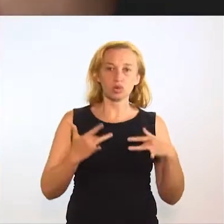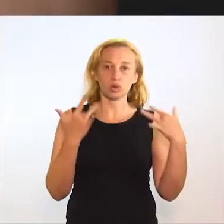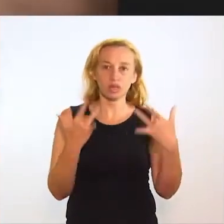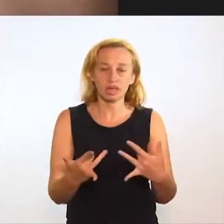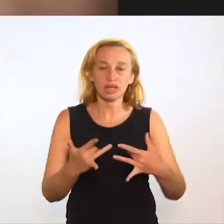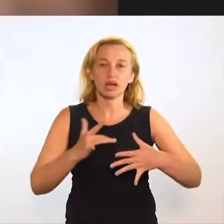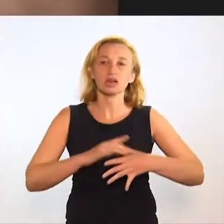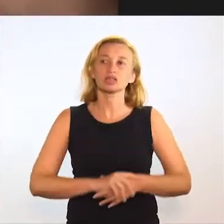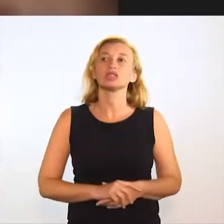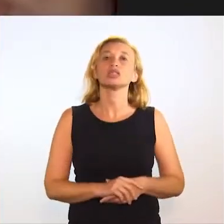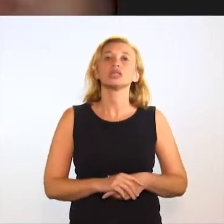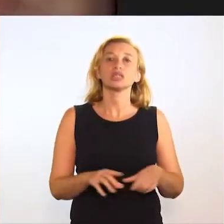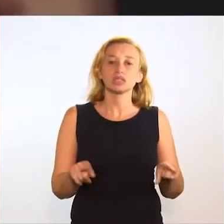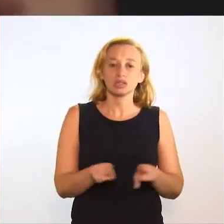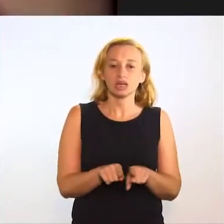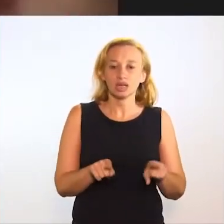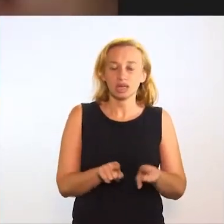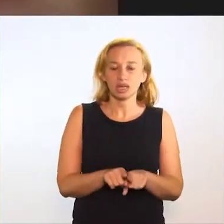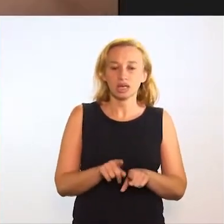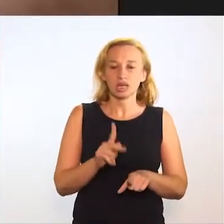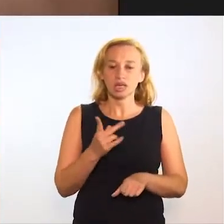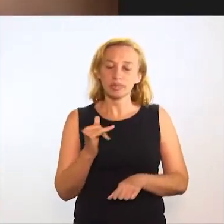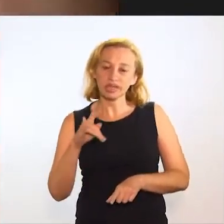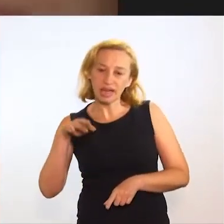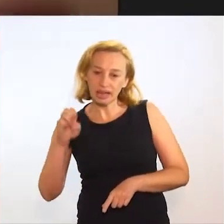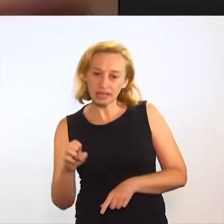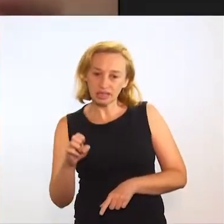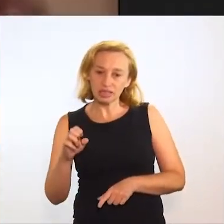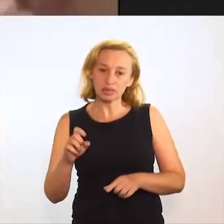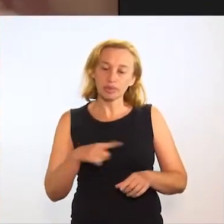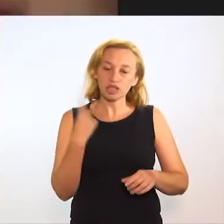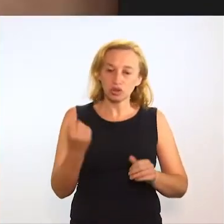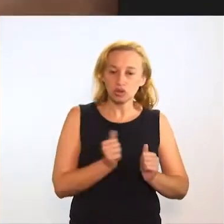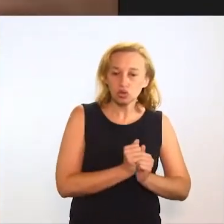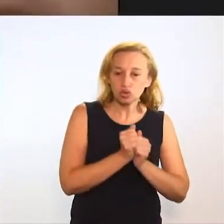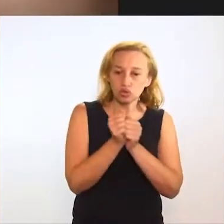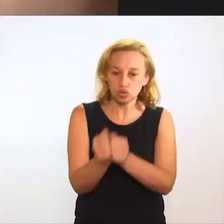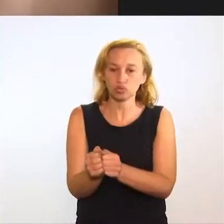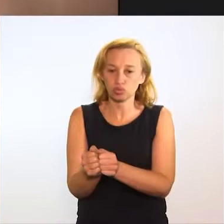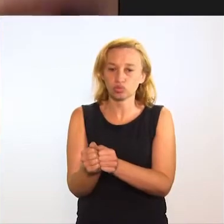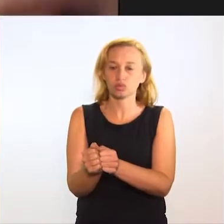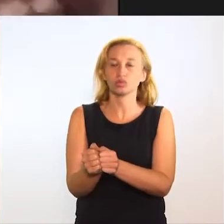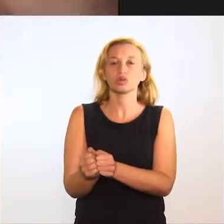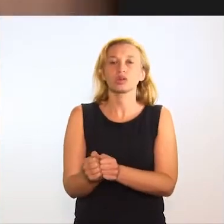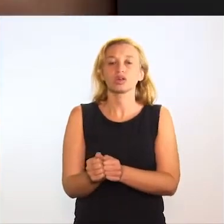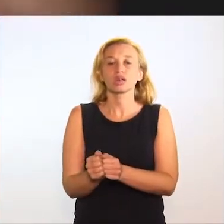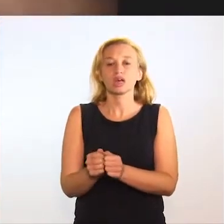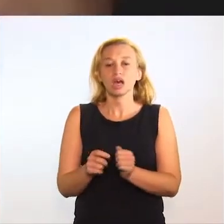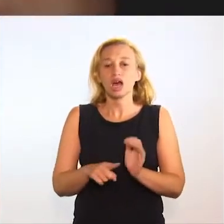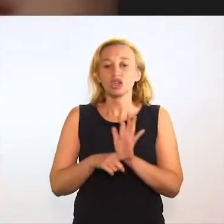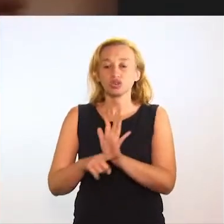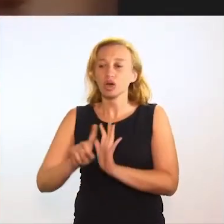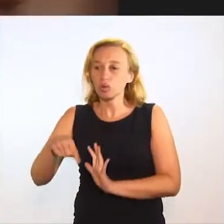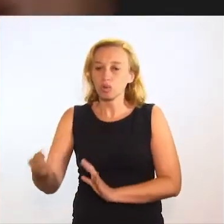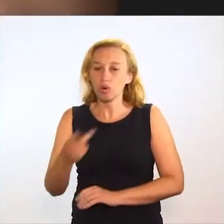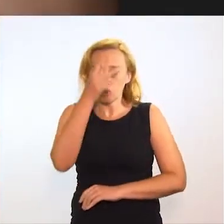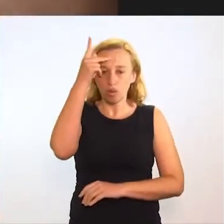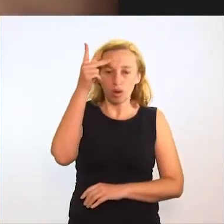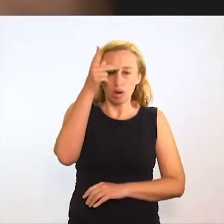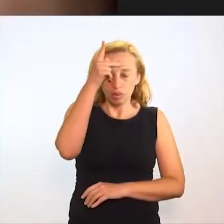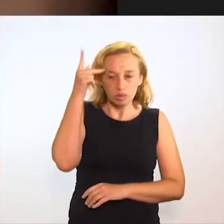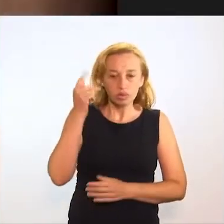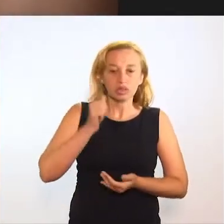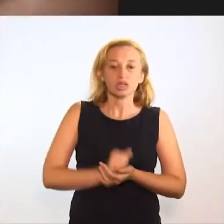com a solidariedade e com a irmandade, fraternidade, a gente caminhar junto, a gente se ajudar. Então, a